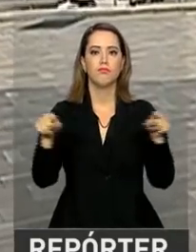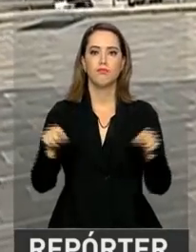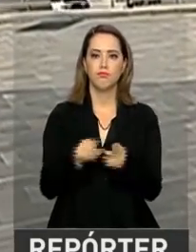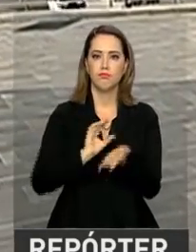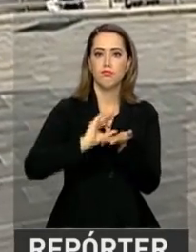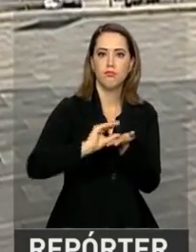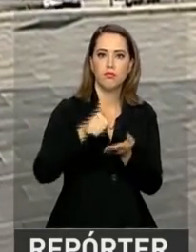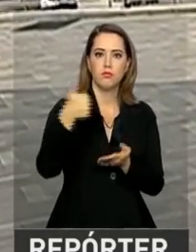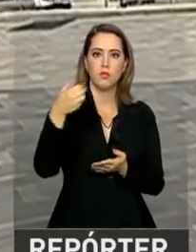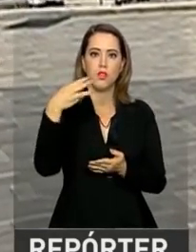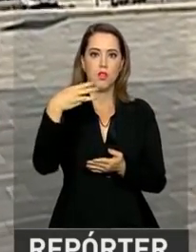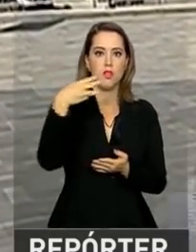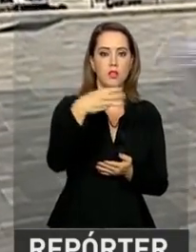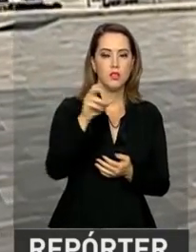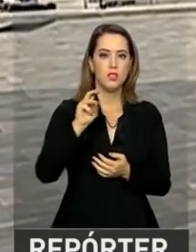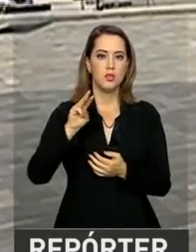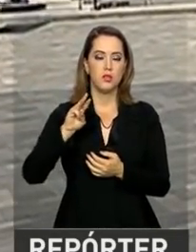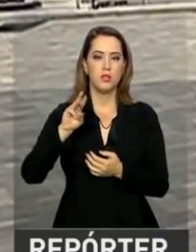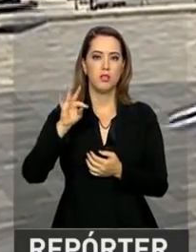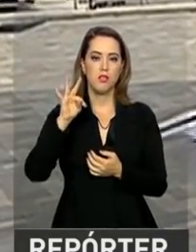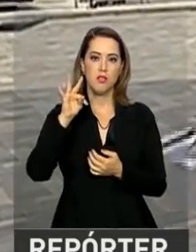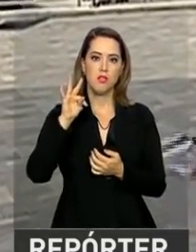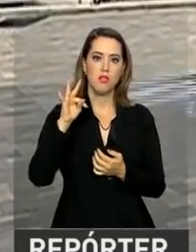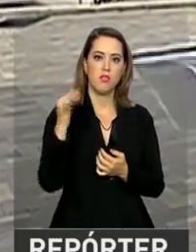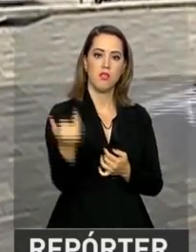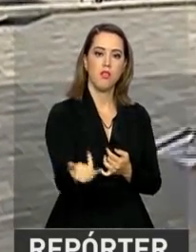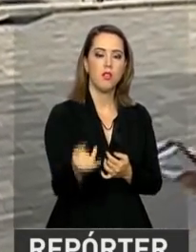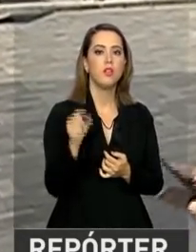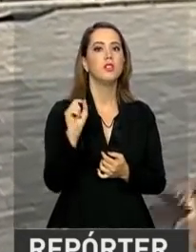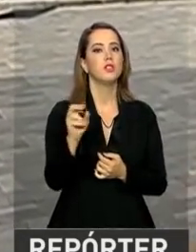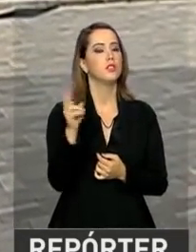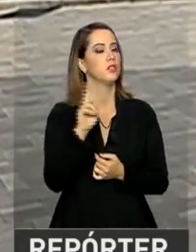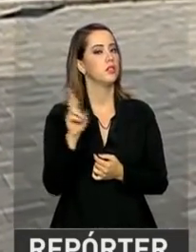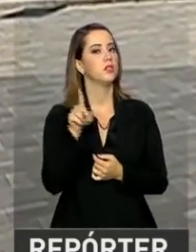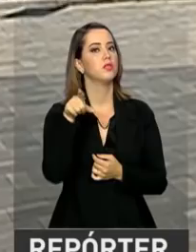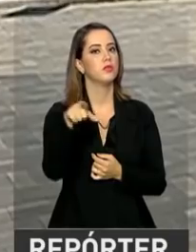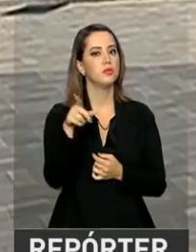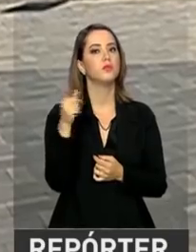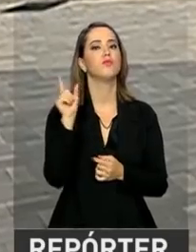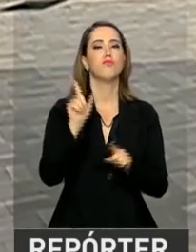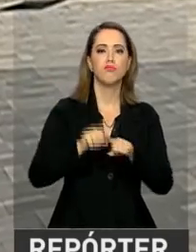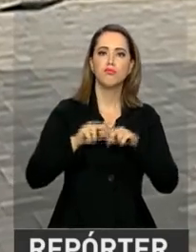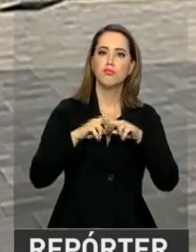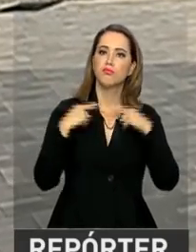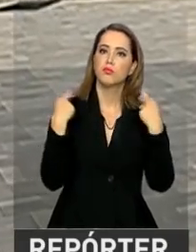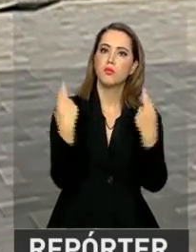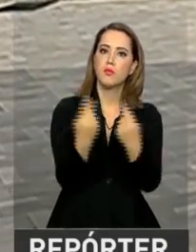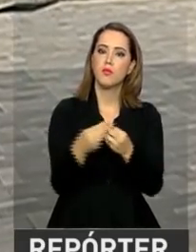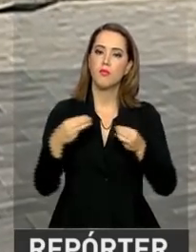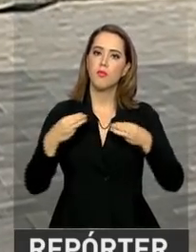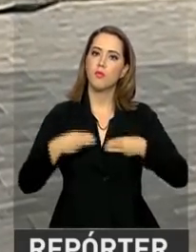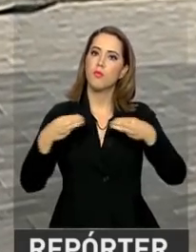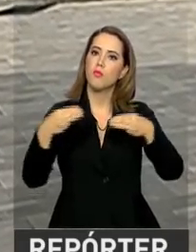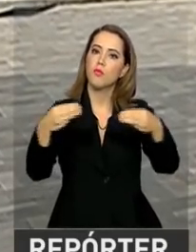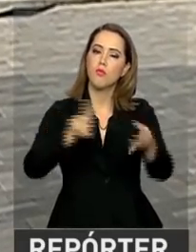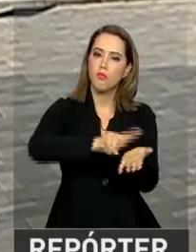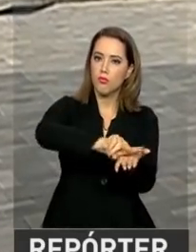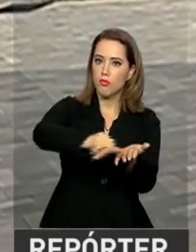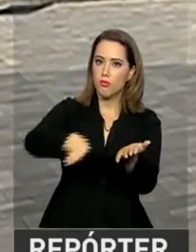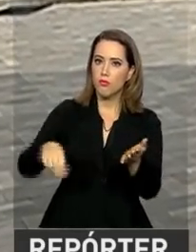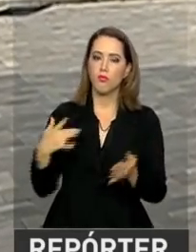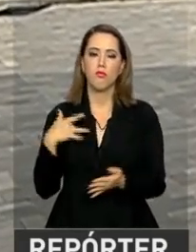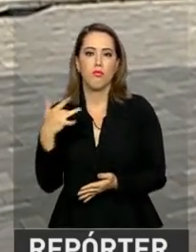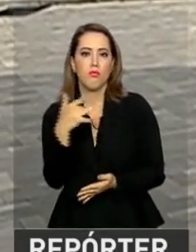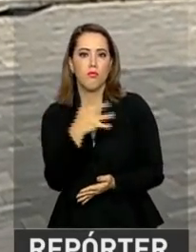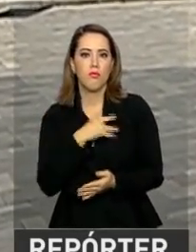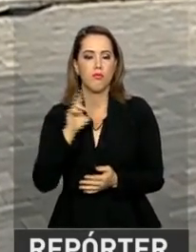R3 milhões deais que vai receber o handball. E lá ele se reúna com os ministros que acompanham a visita. tem ministro da saúde, da